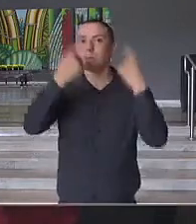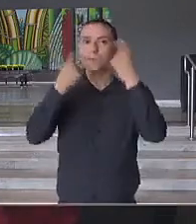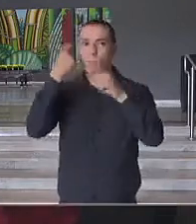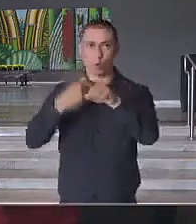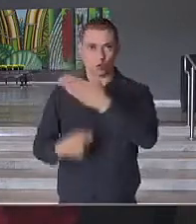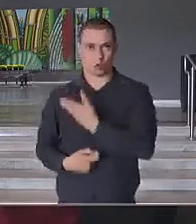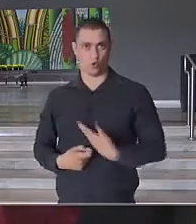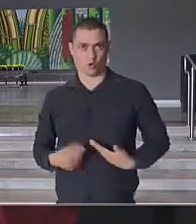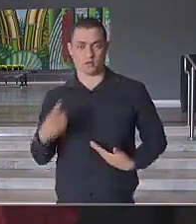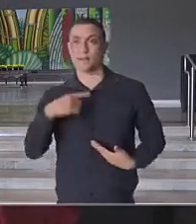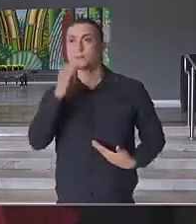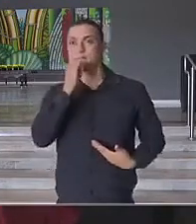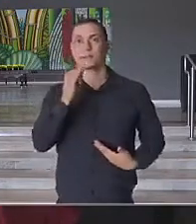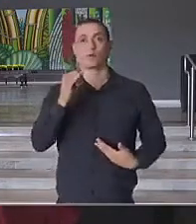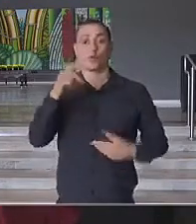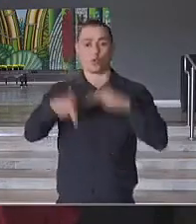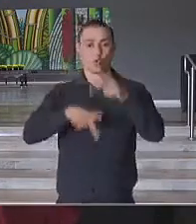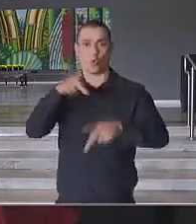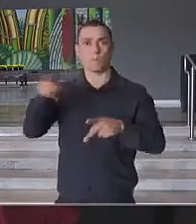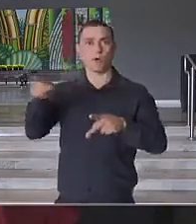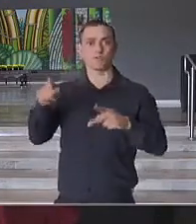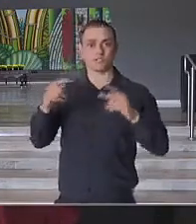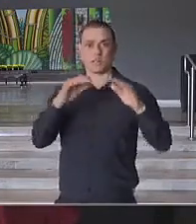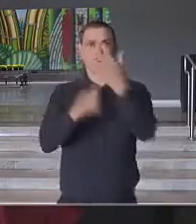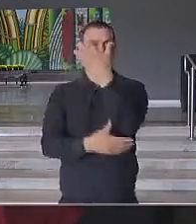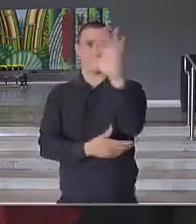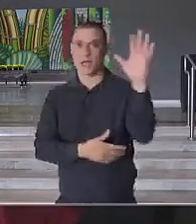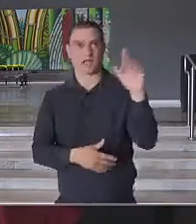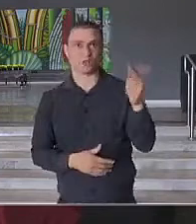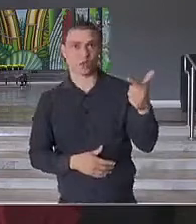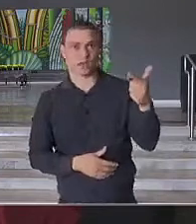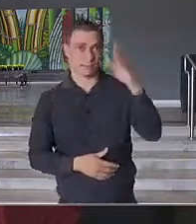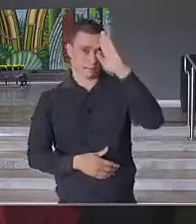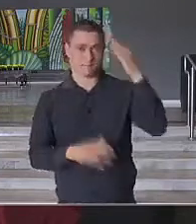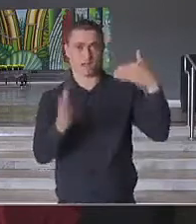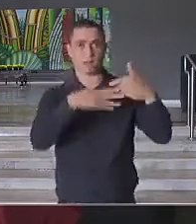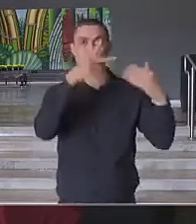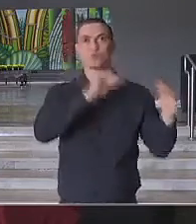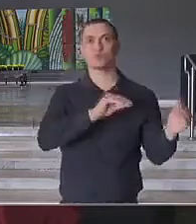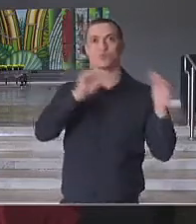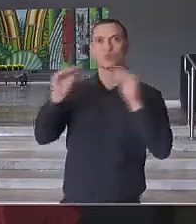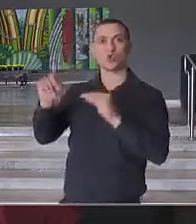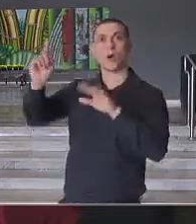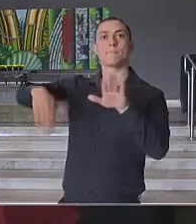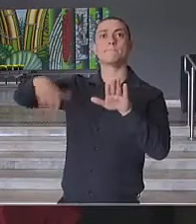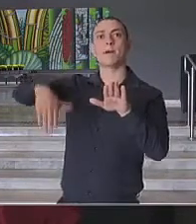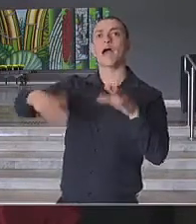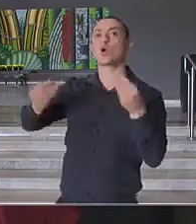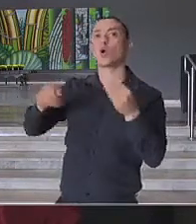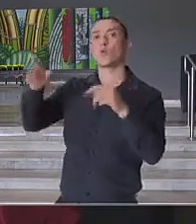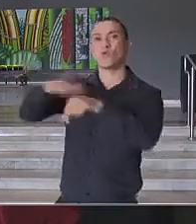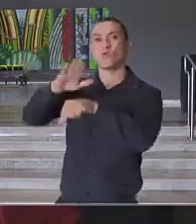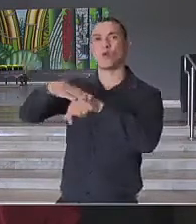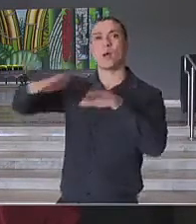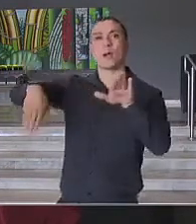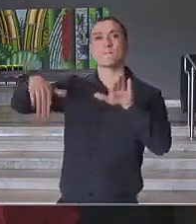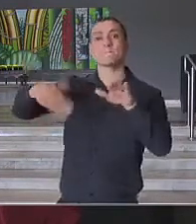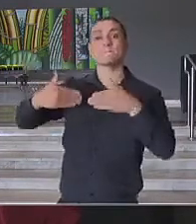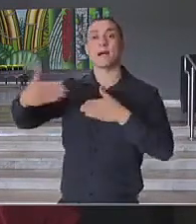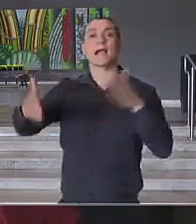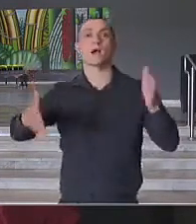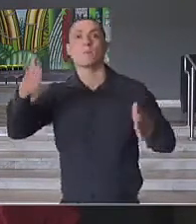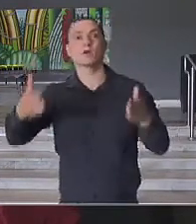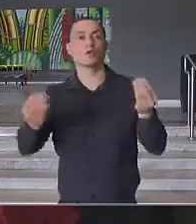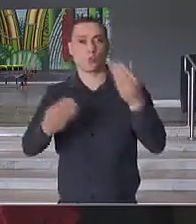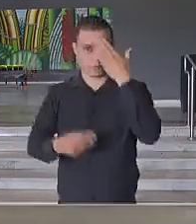do governo no caso de a população sem os seus parques municipais e estaduais, elas não migrarem para as praias. Como é que fica o funcionamento das praias neste período